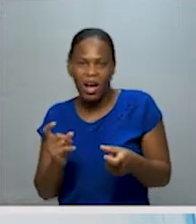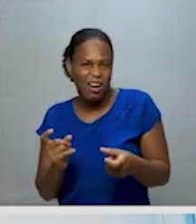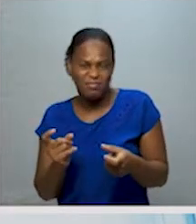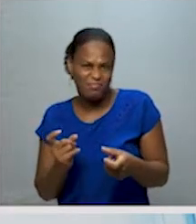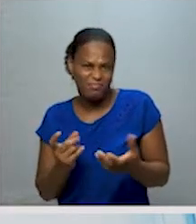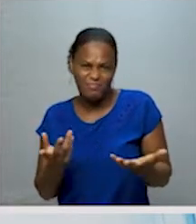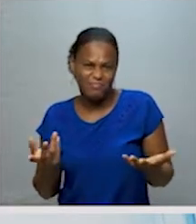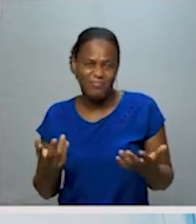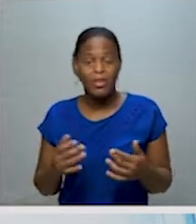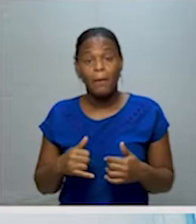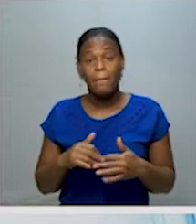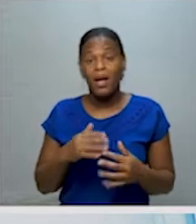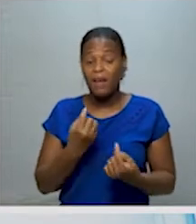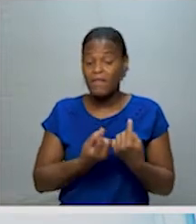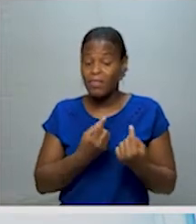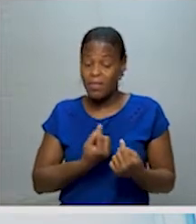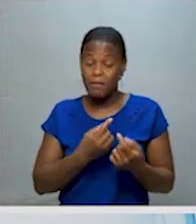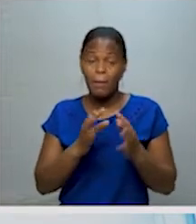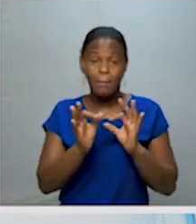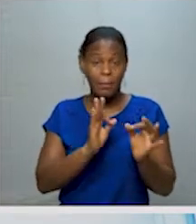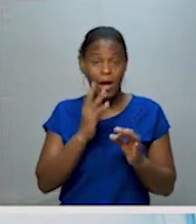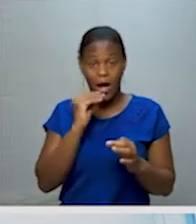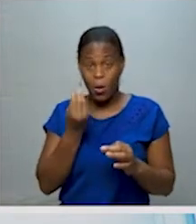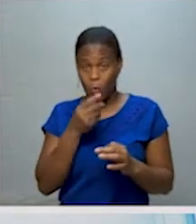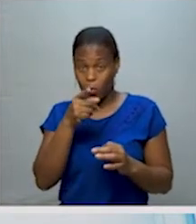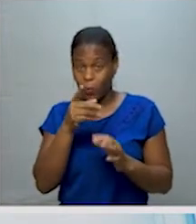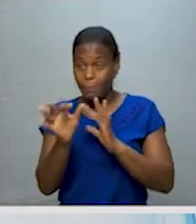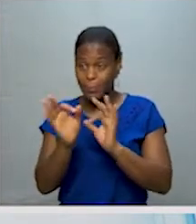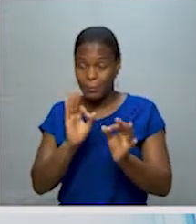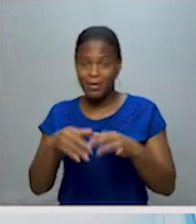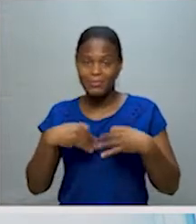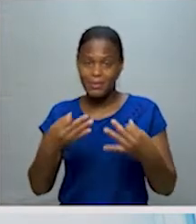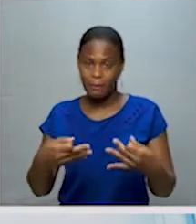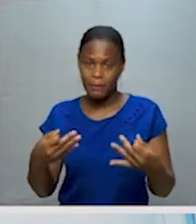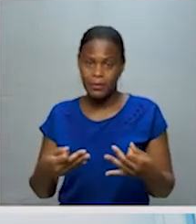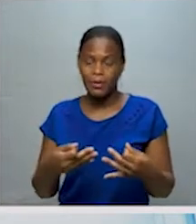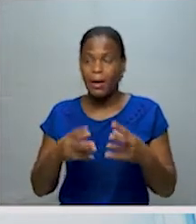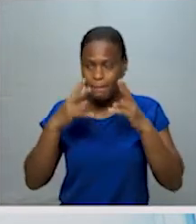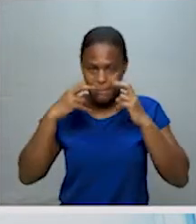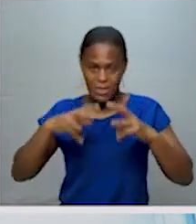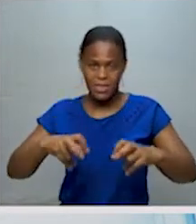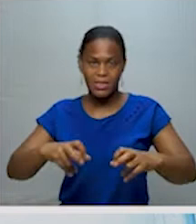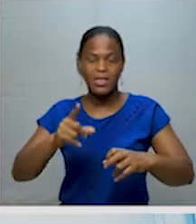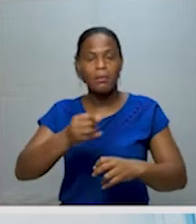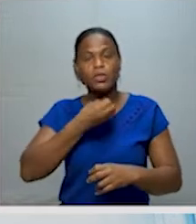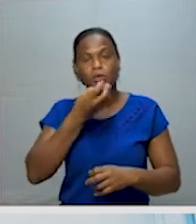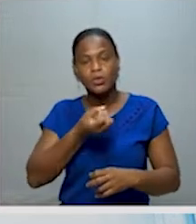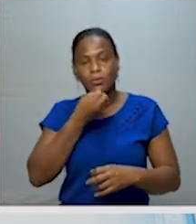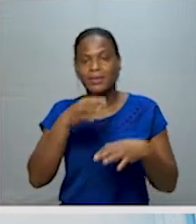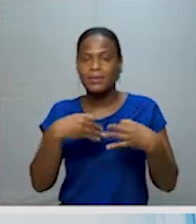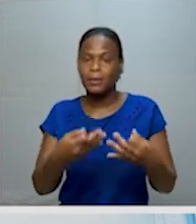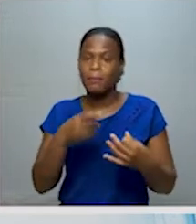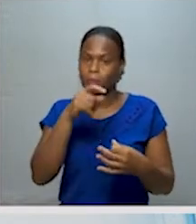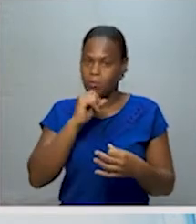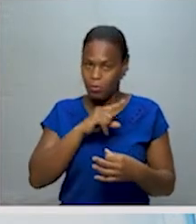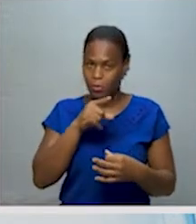isso. Às vezes nós devemos preparar. Alunos, preparem sempre. Pesquisem e argumentem sempre